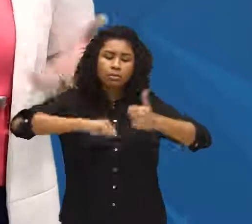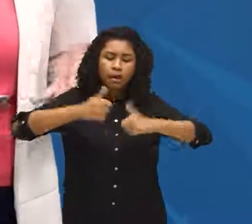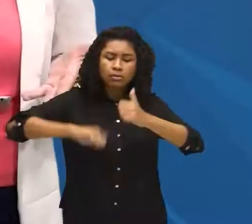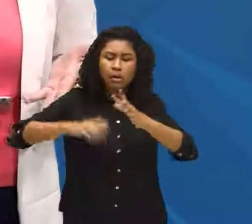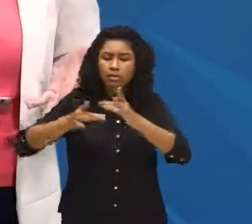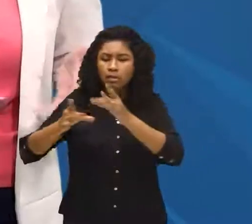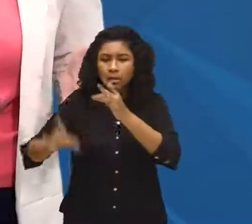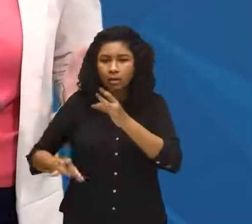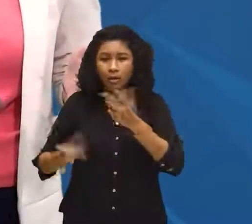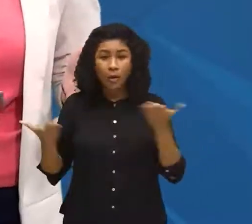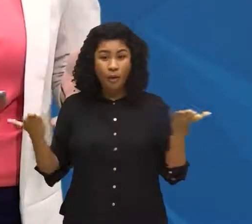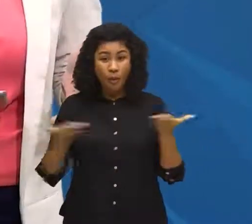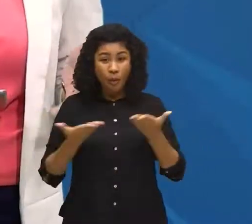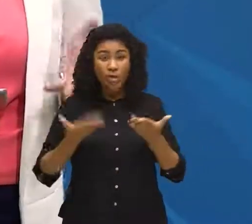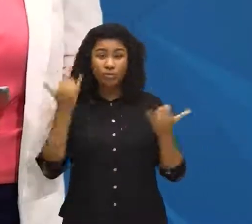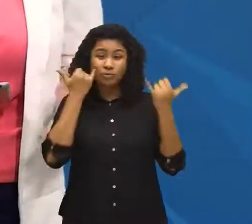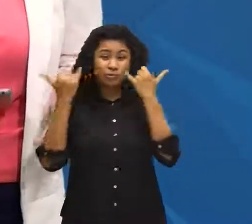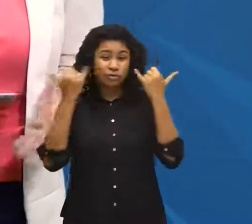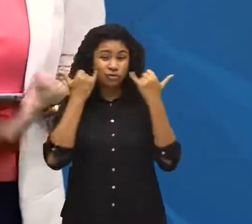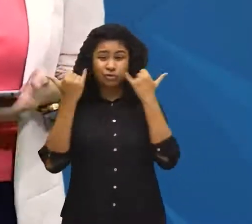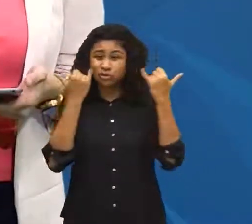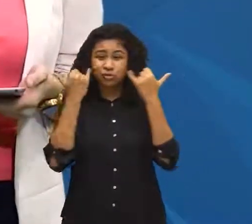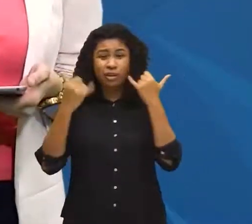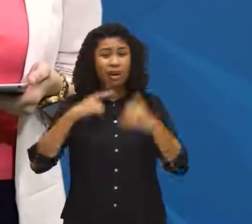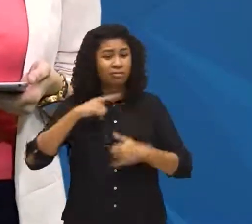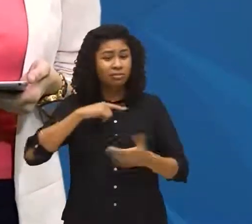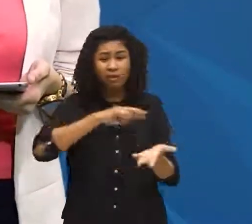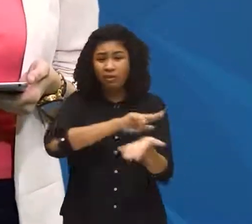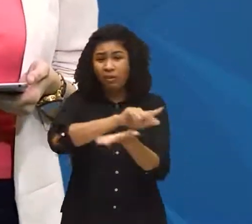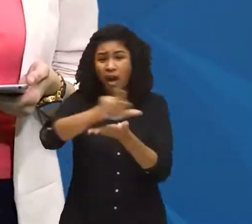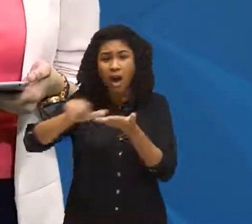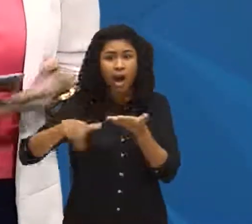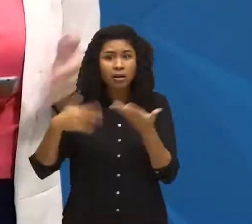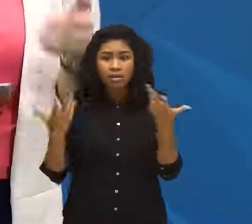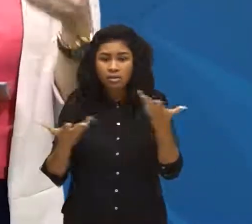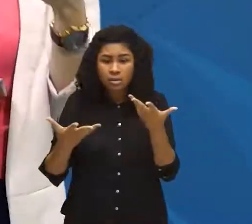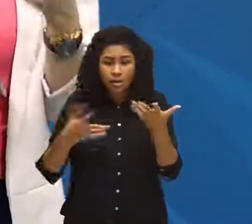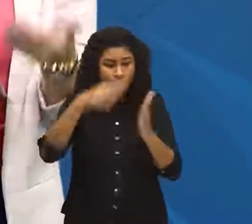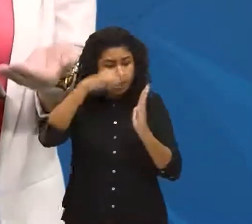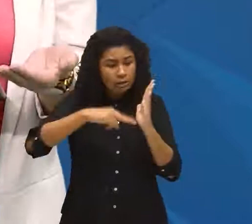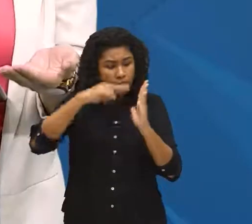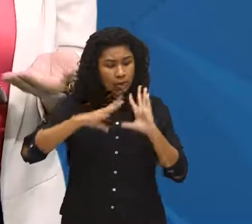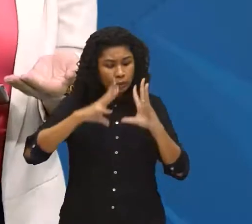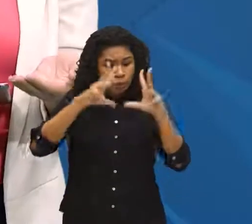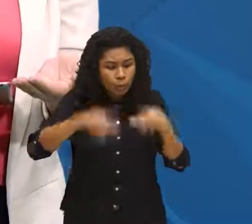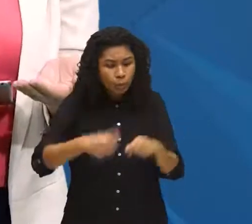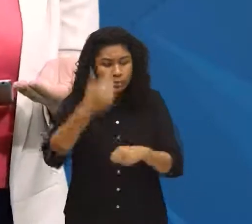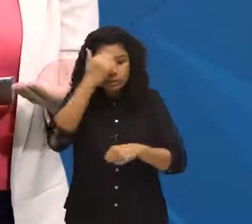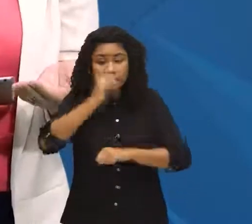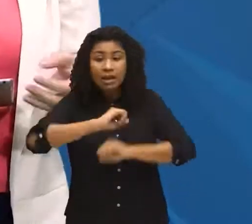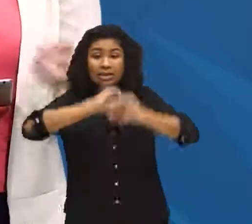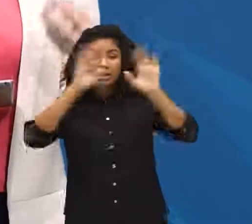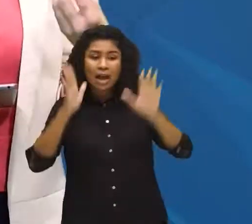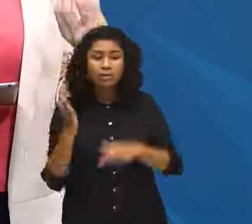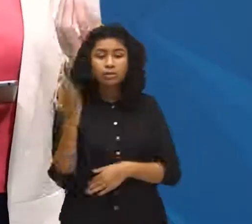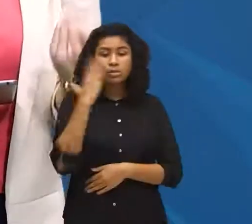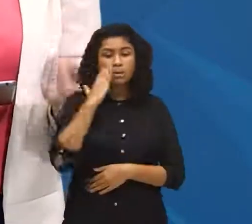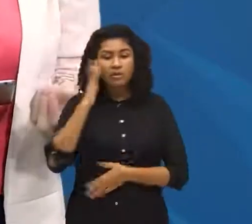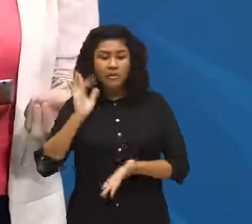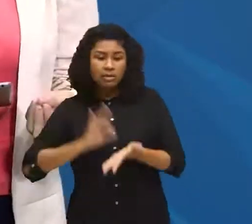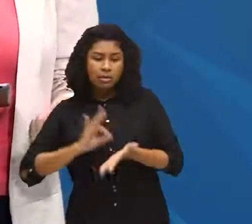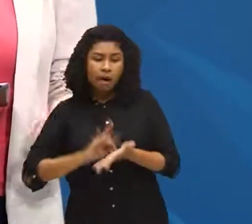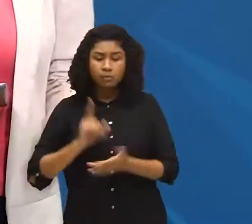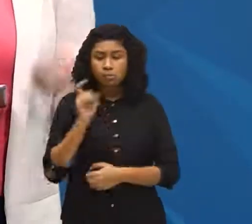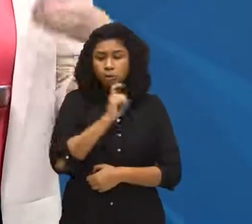acesso a muitas informações e a gente acaba não conseguindo processar tudo. E às vezes aquilo que chama a nossa atenção é um